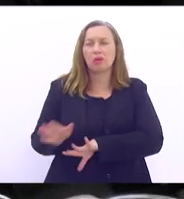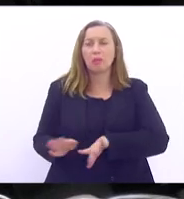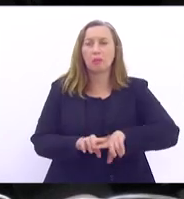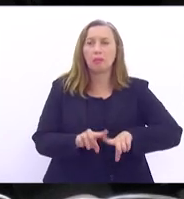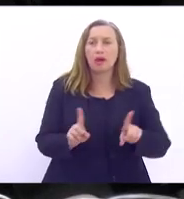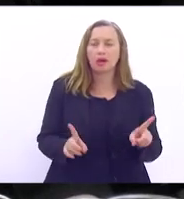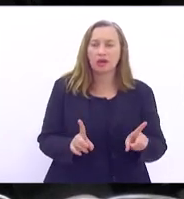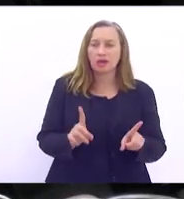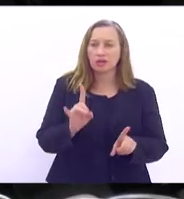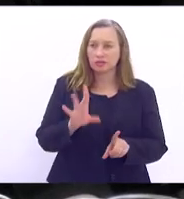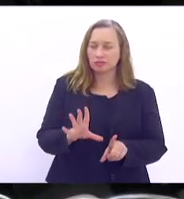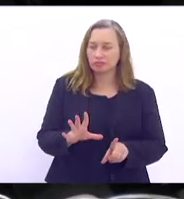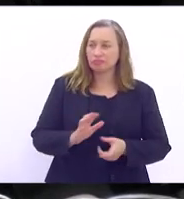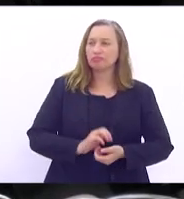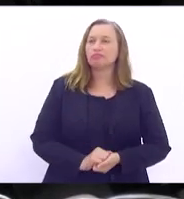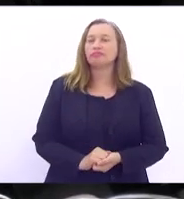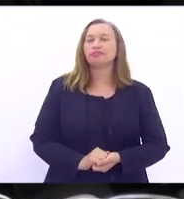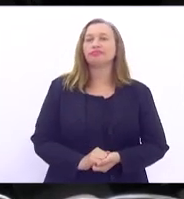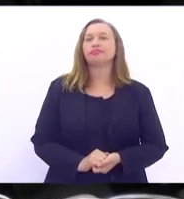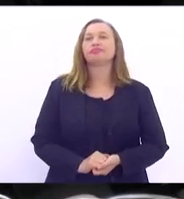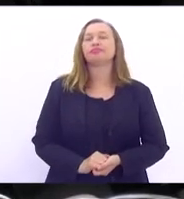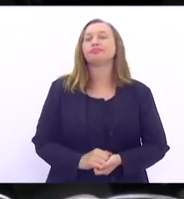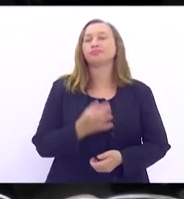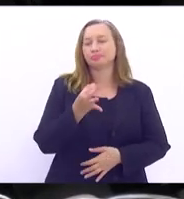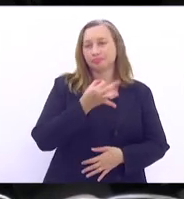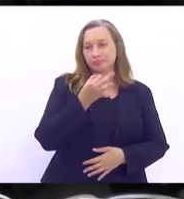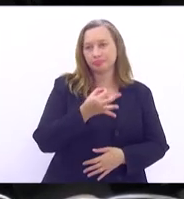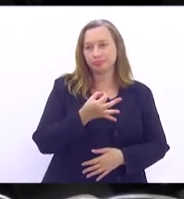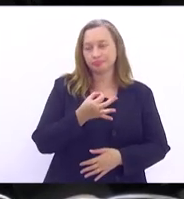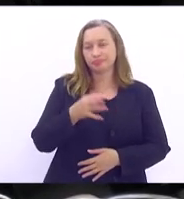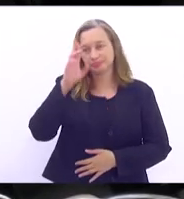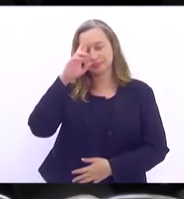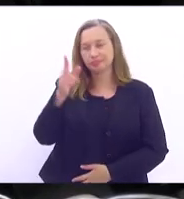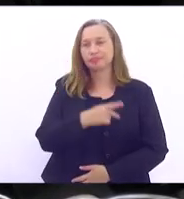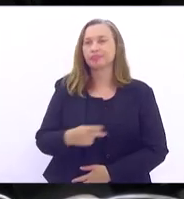fica aqui apenas a título de sugestão, senhor presidente,